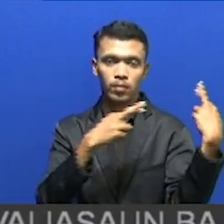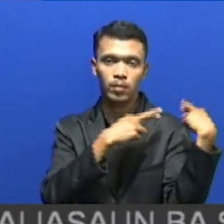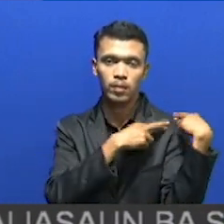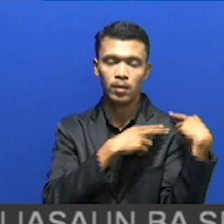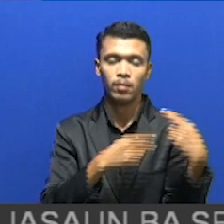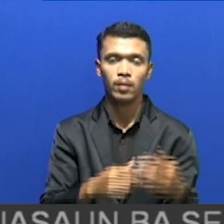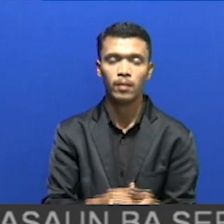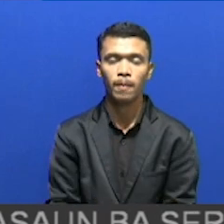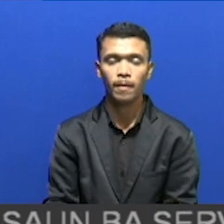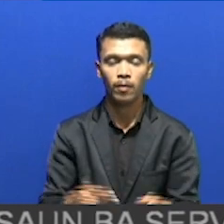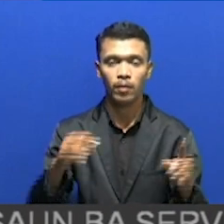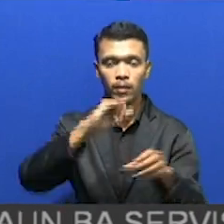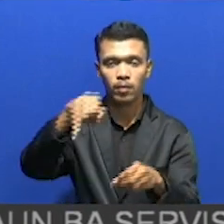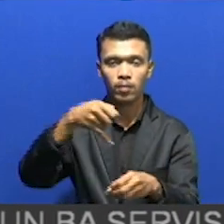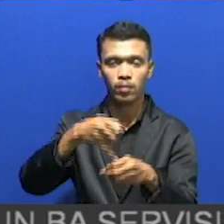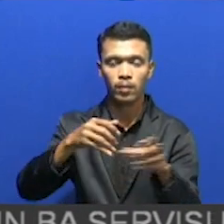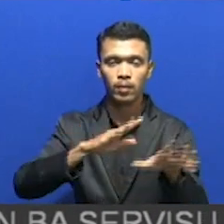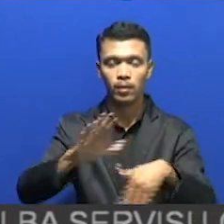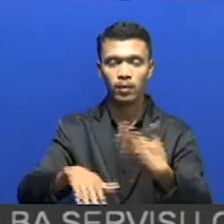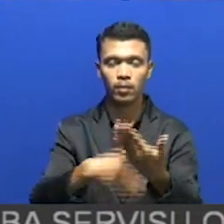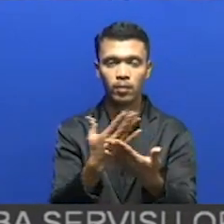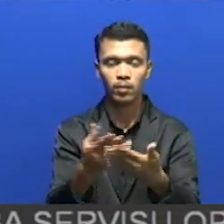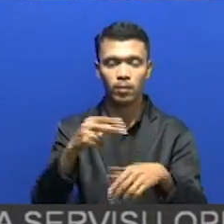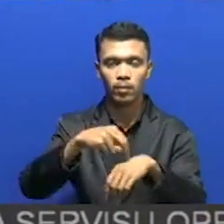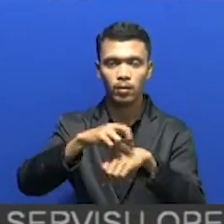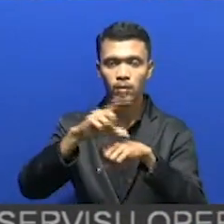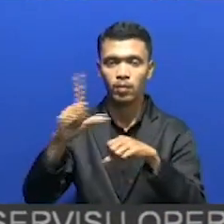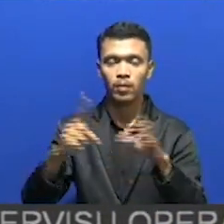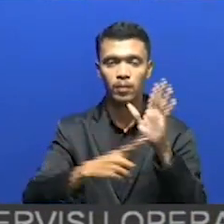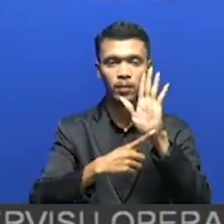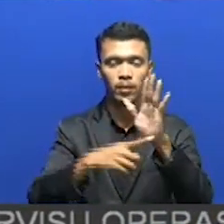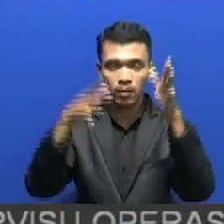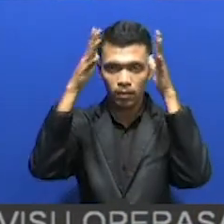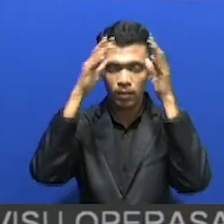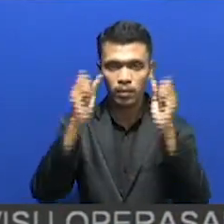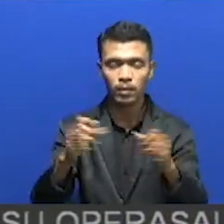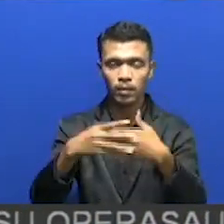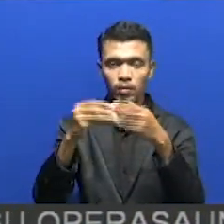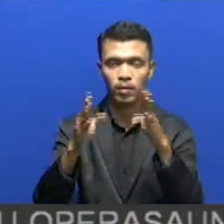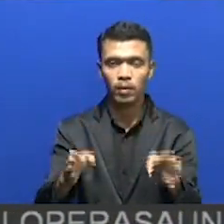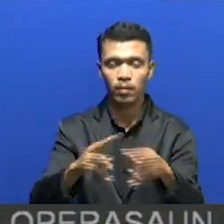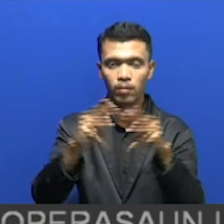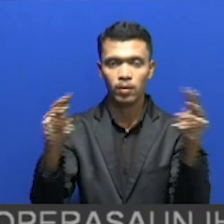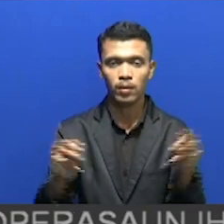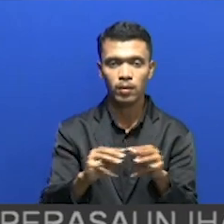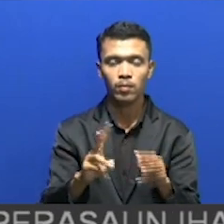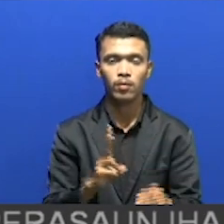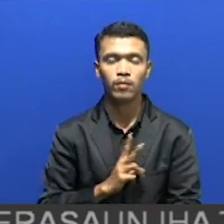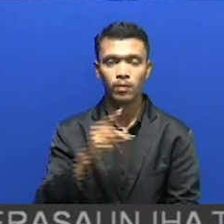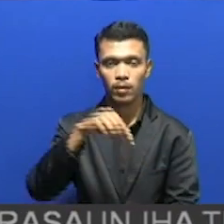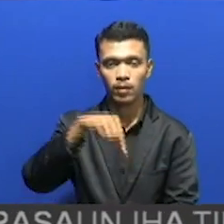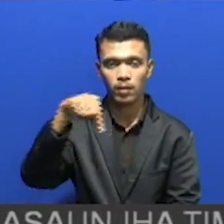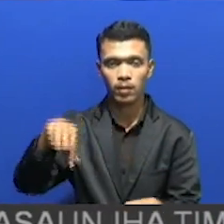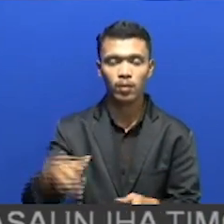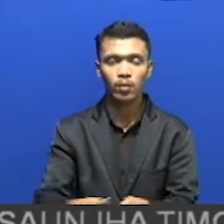espalha Bahia, território toma. Representante Presidente da Autoridade Municipal Viqueque, Acácio de Souza, russo para